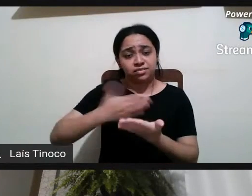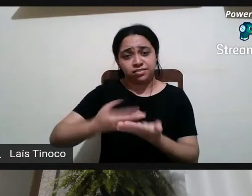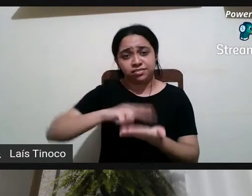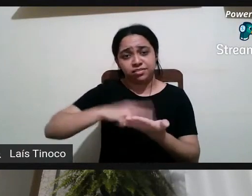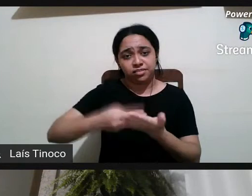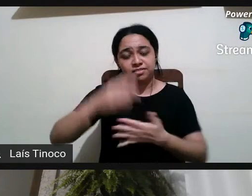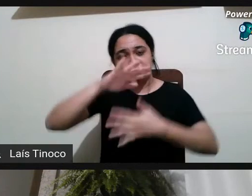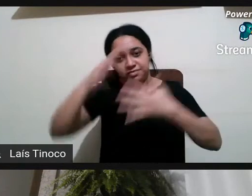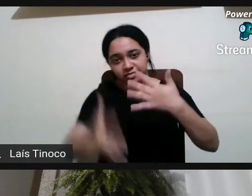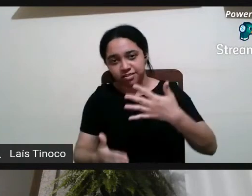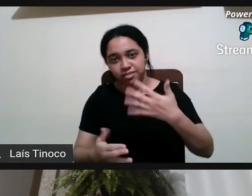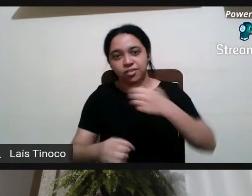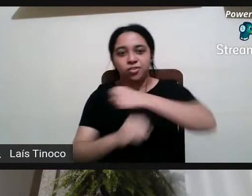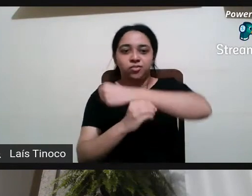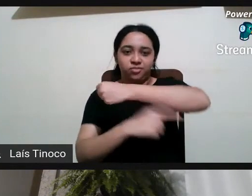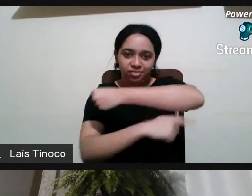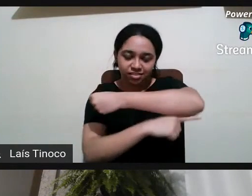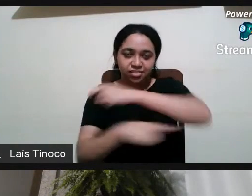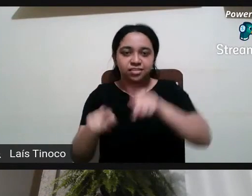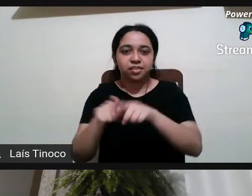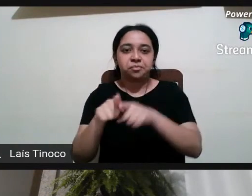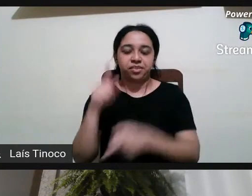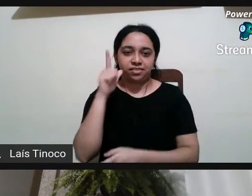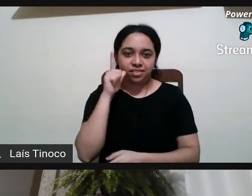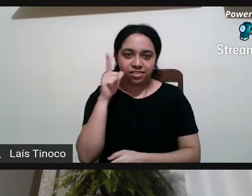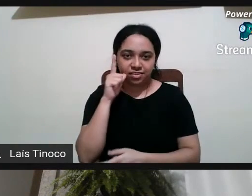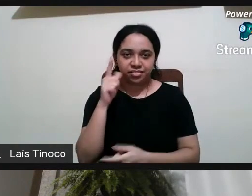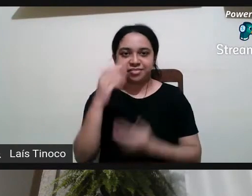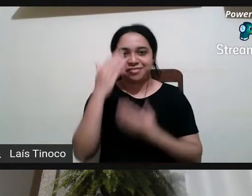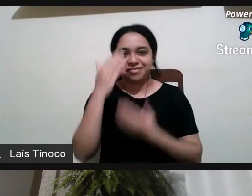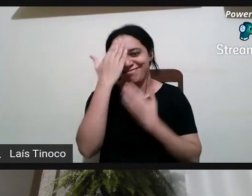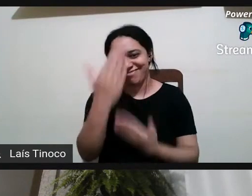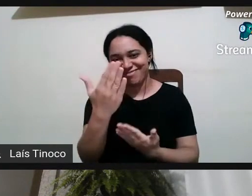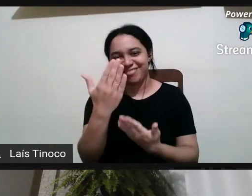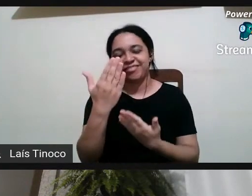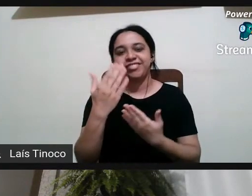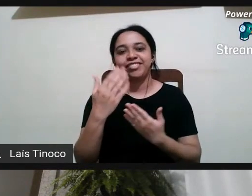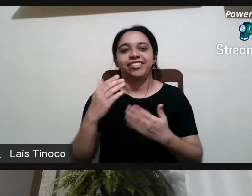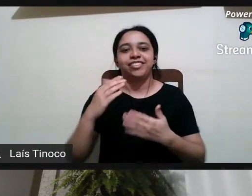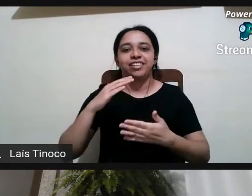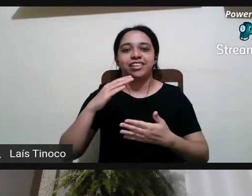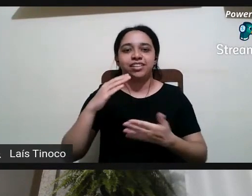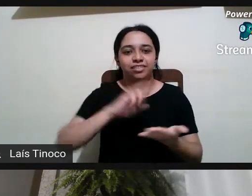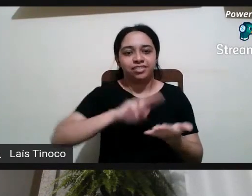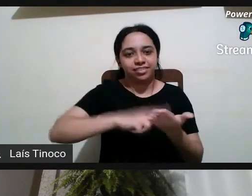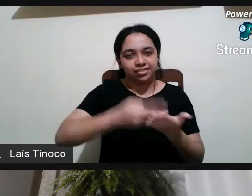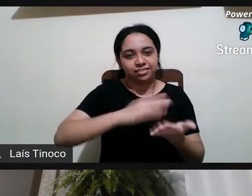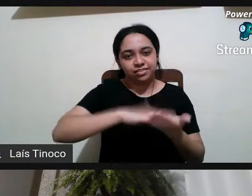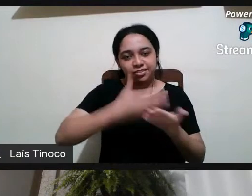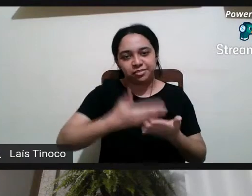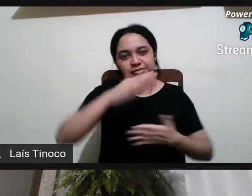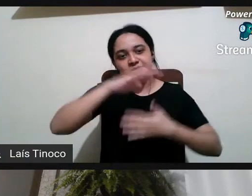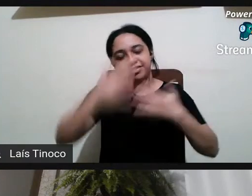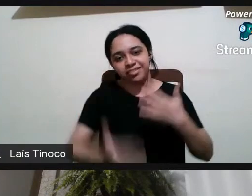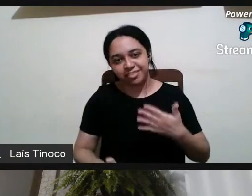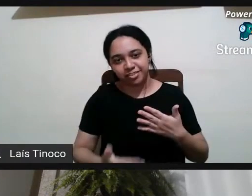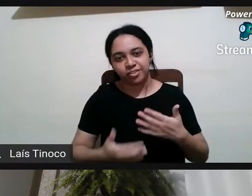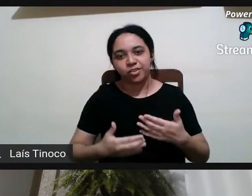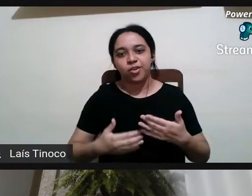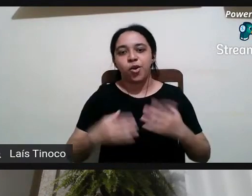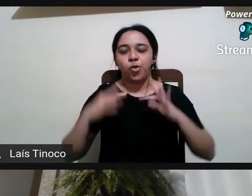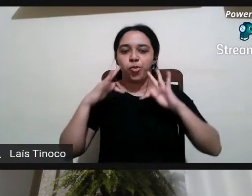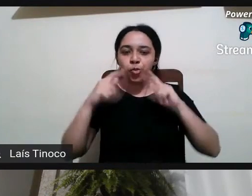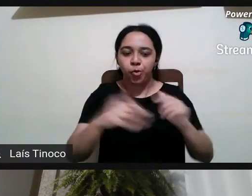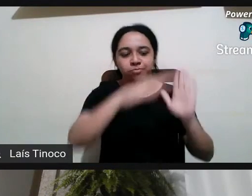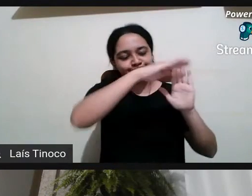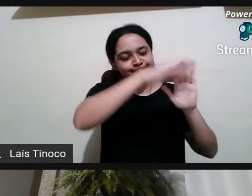que fizeram a tradução, foram intérpretes de Libras aqui durante toda a nossa